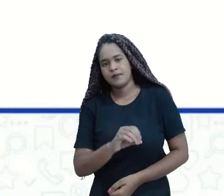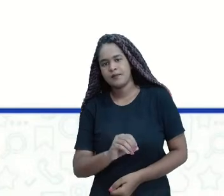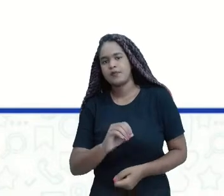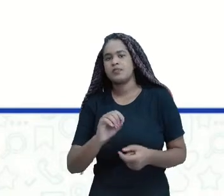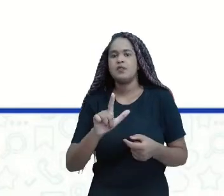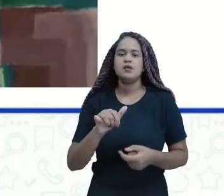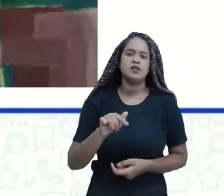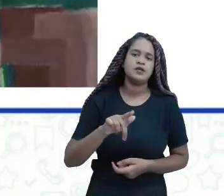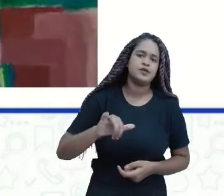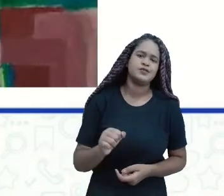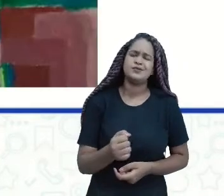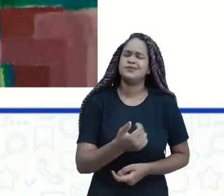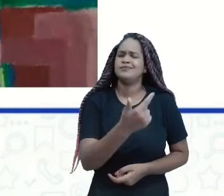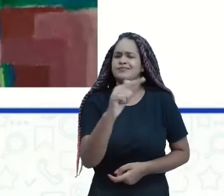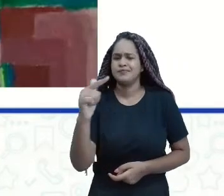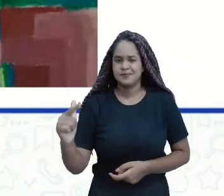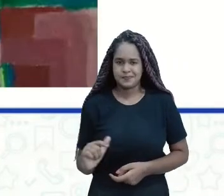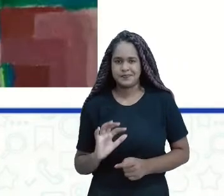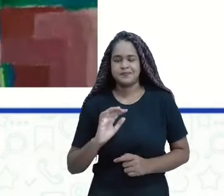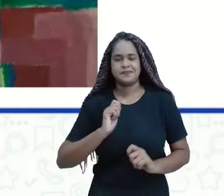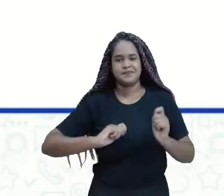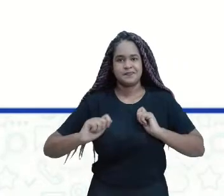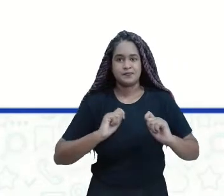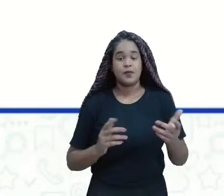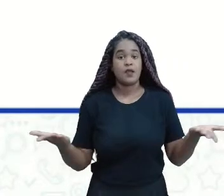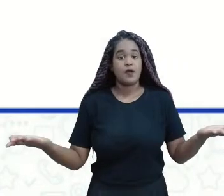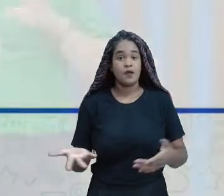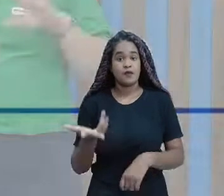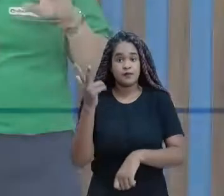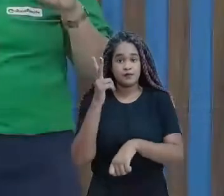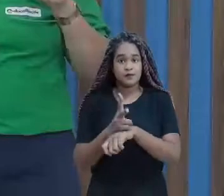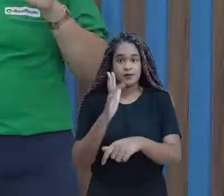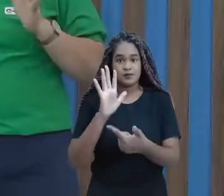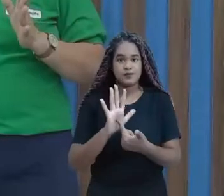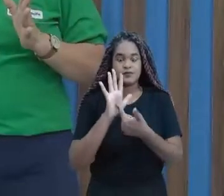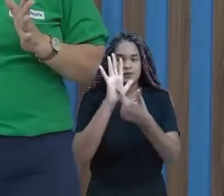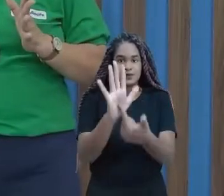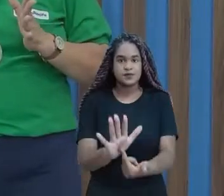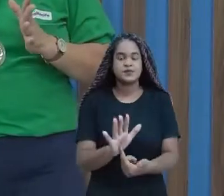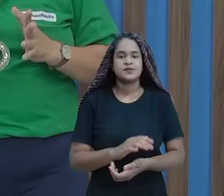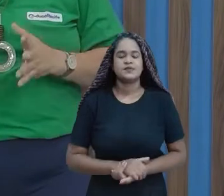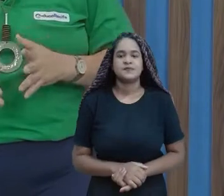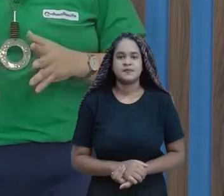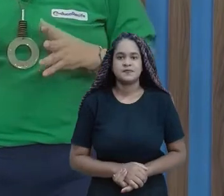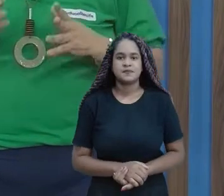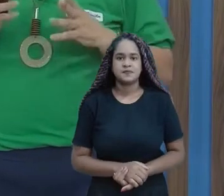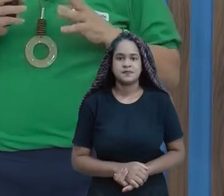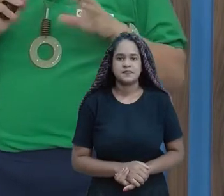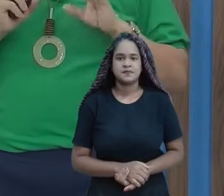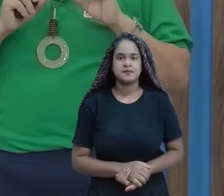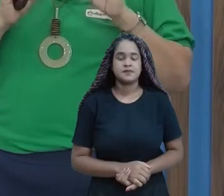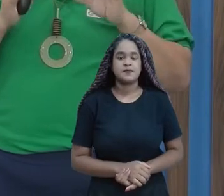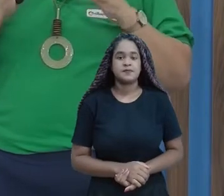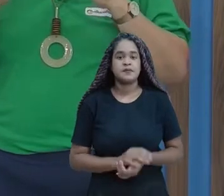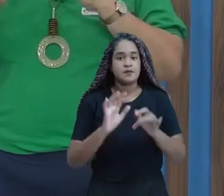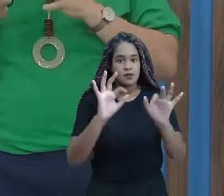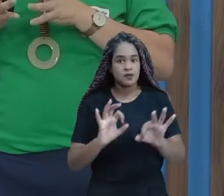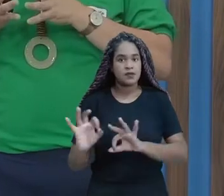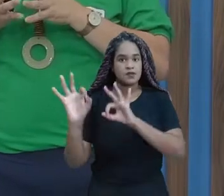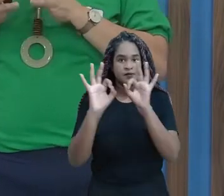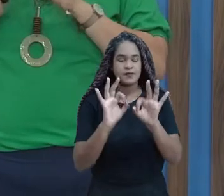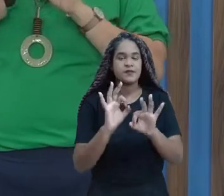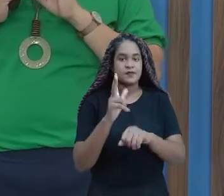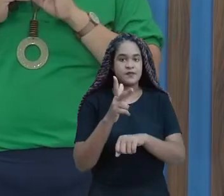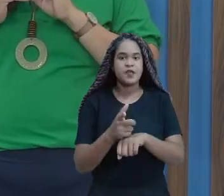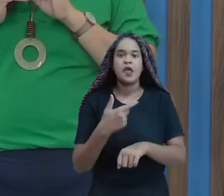e outros artistas. Ok? A gente vai ver agora um videozinho, deixa eu voltar aqui para começar o vídeo. A gente vai ver esse videozinho, foi eu que